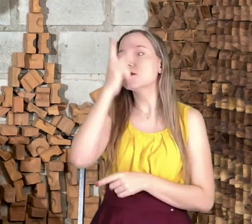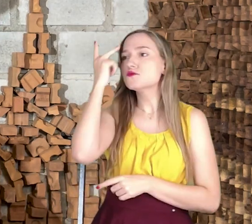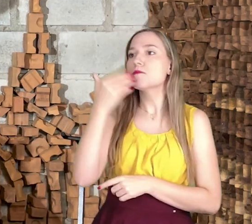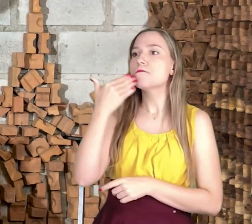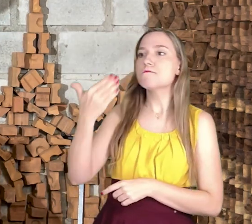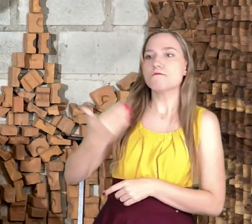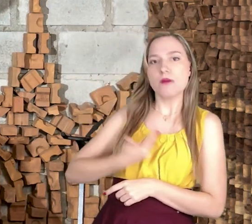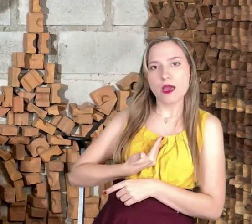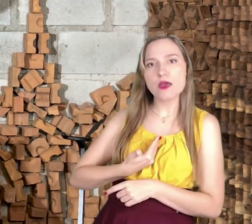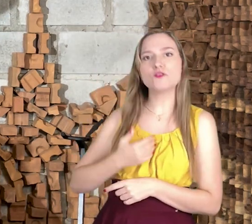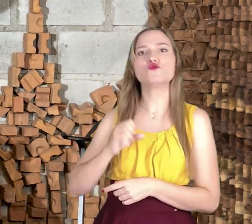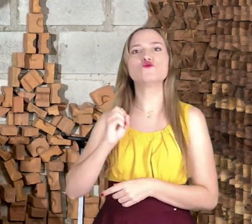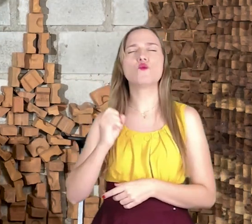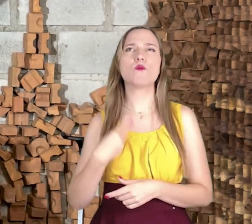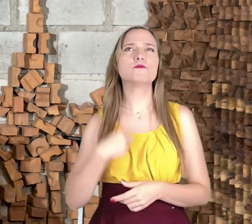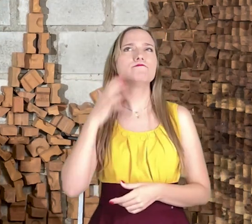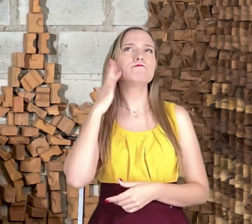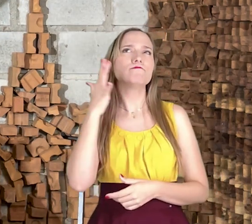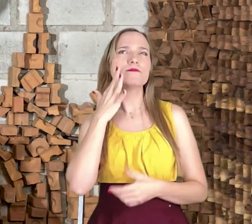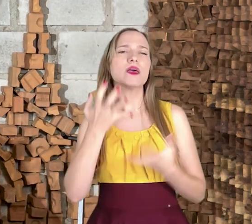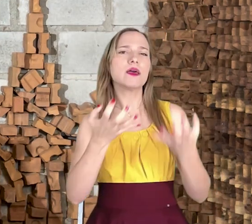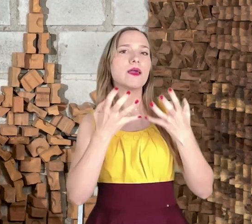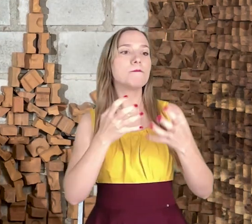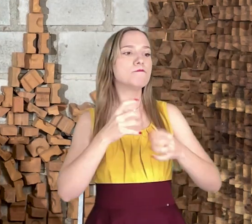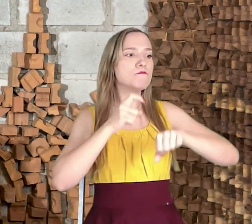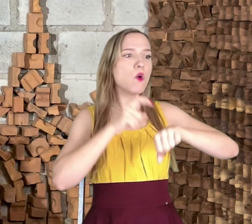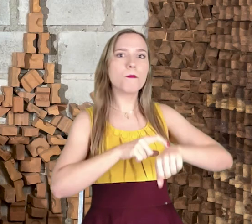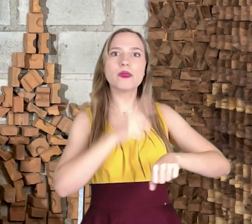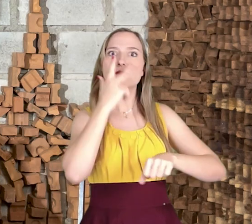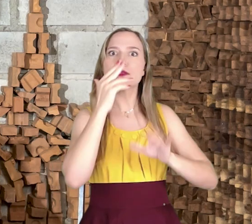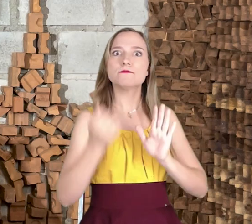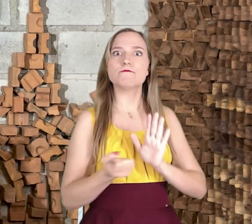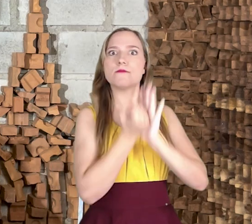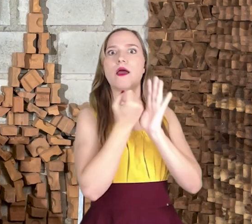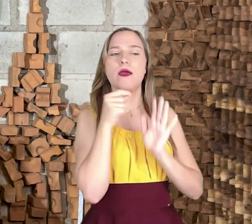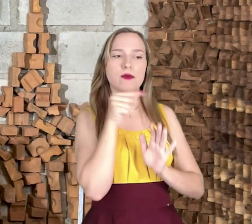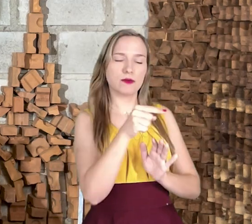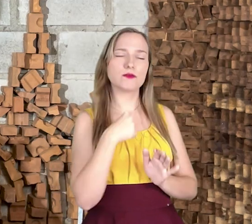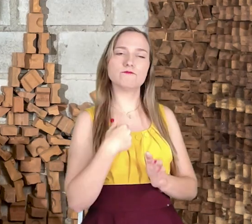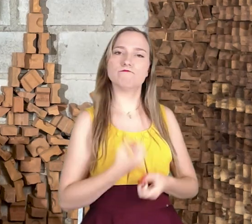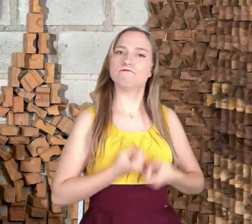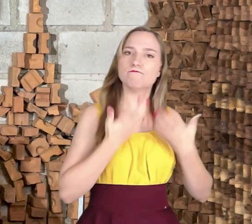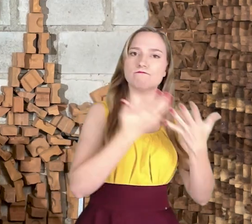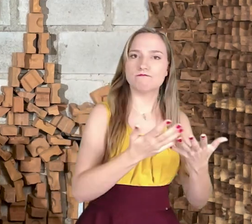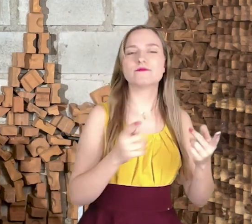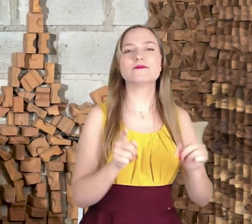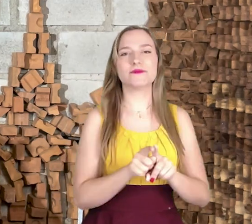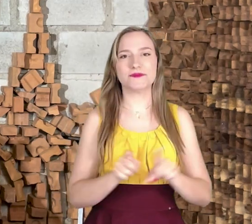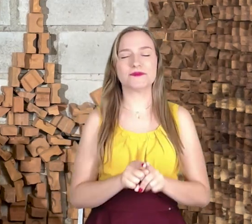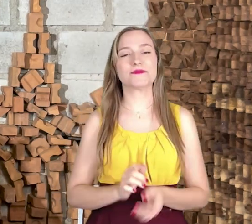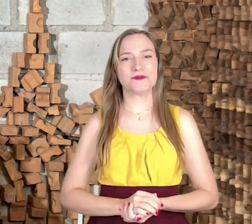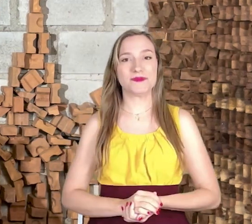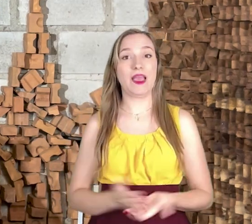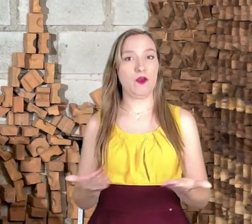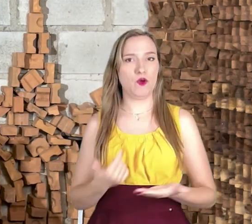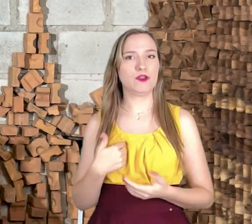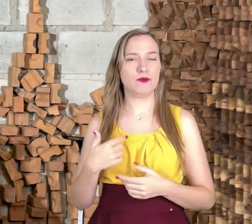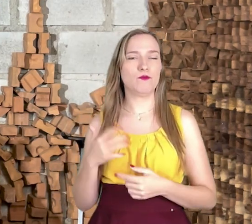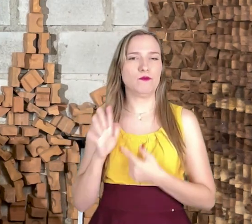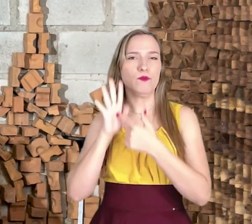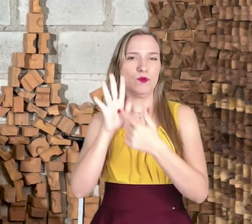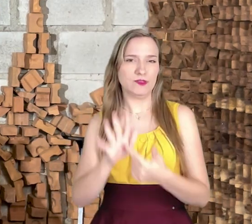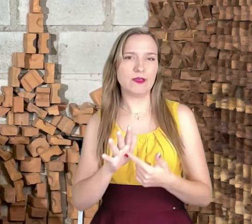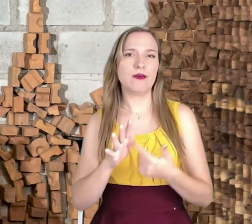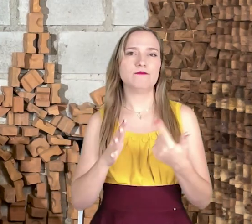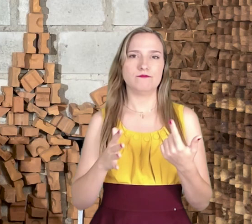inspirar ou eternizar um momento que foi ímpar na minha vida. Então, aqui eu vou trazer uma composição que é uma parceria, que eu acho que uma das coisas mais